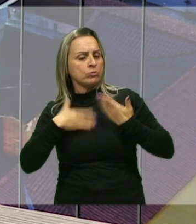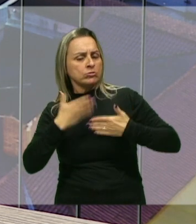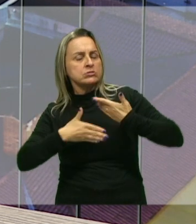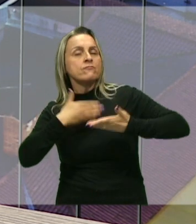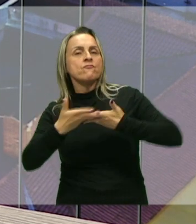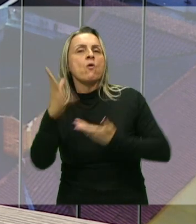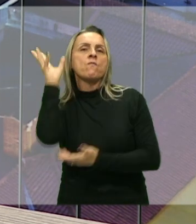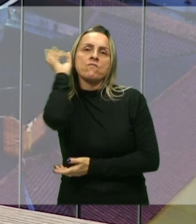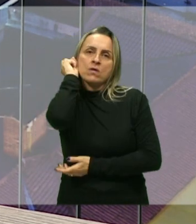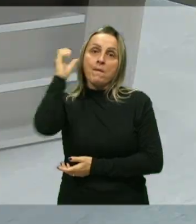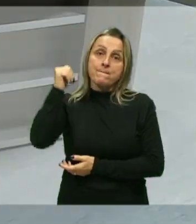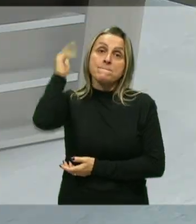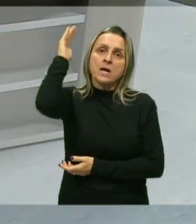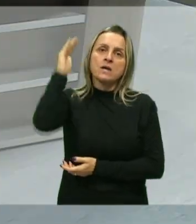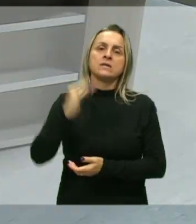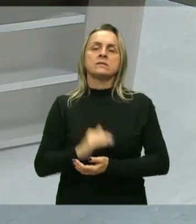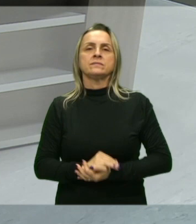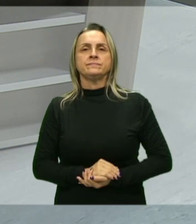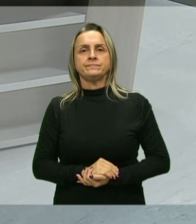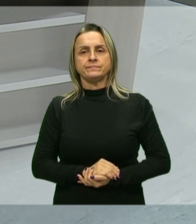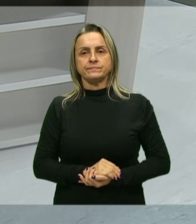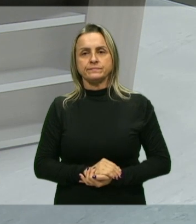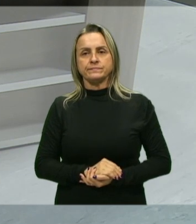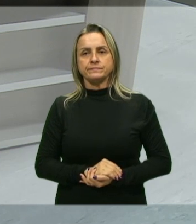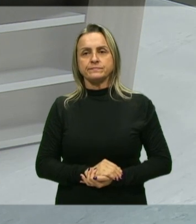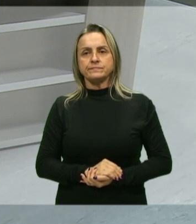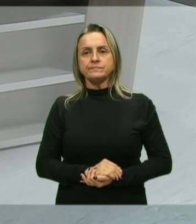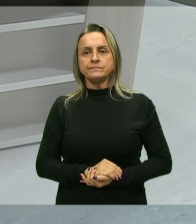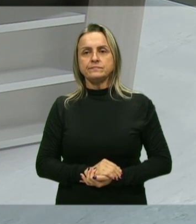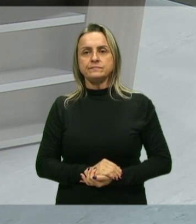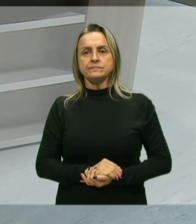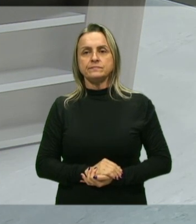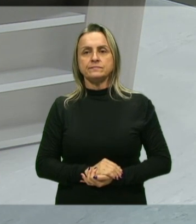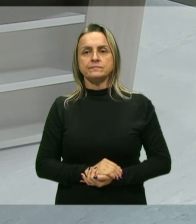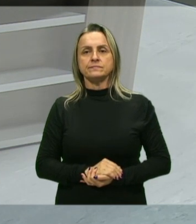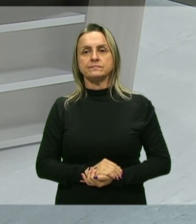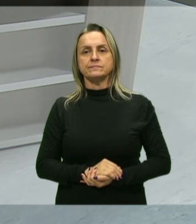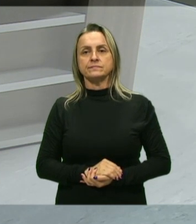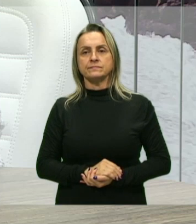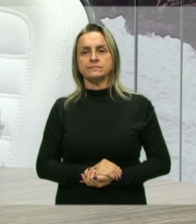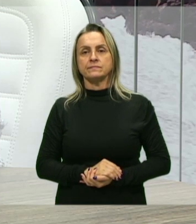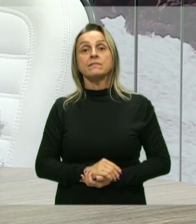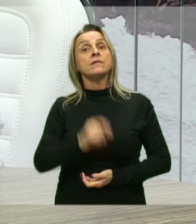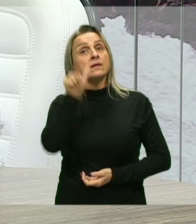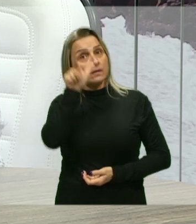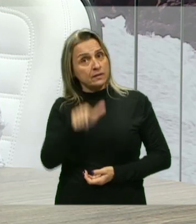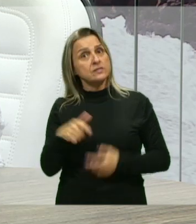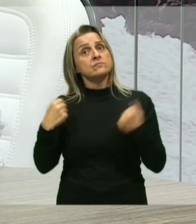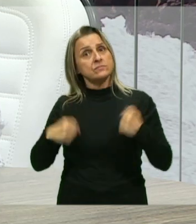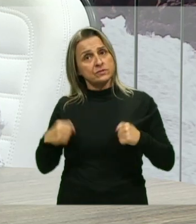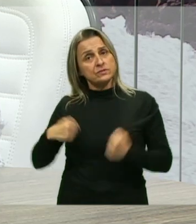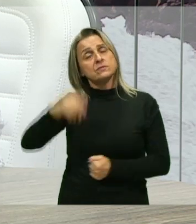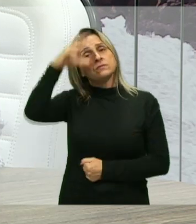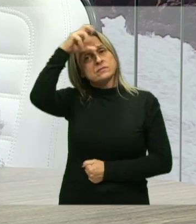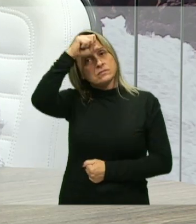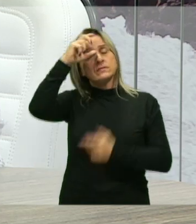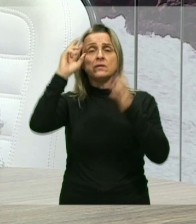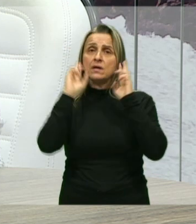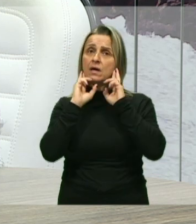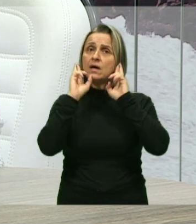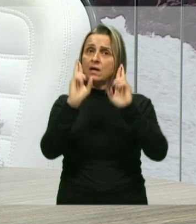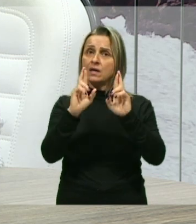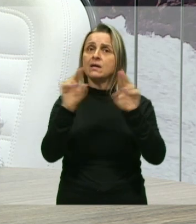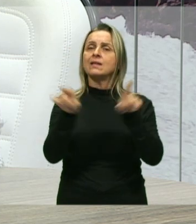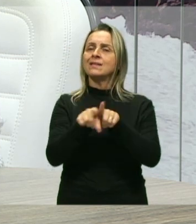audição. E, como eu falei, as pessoas têm que aprender a respeitar o outro e...